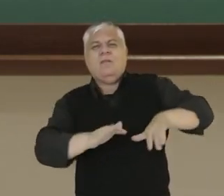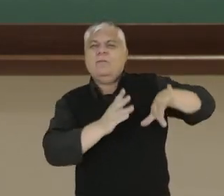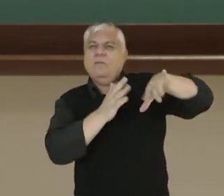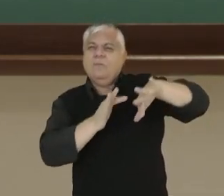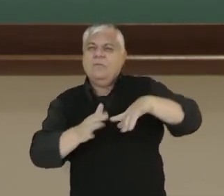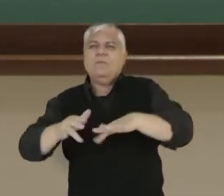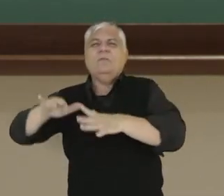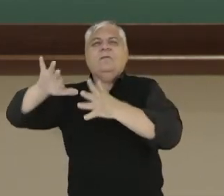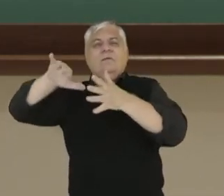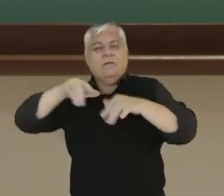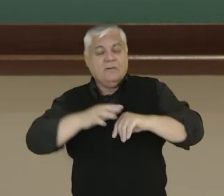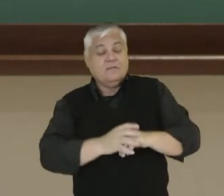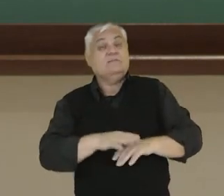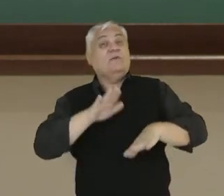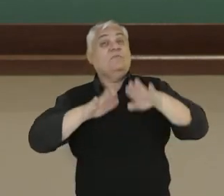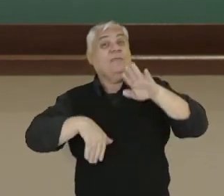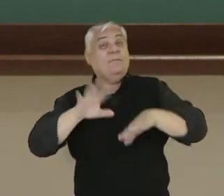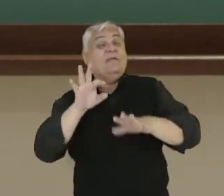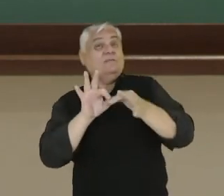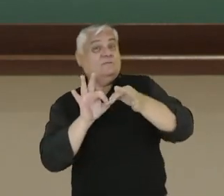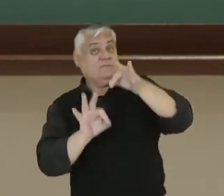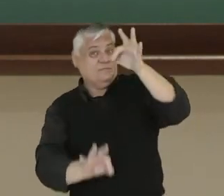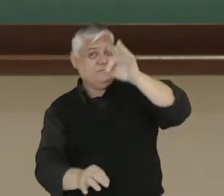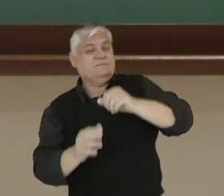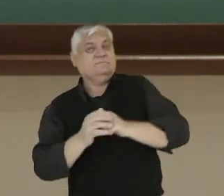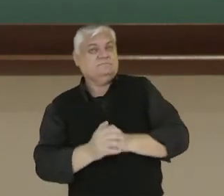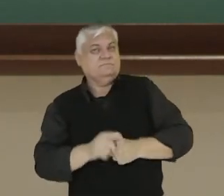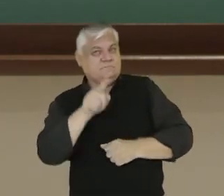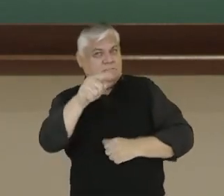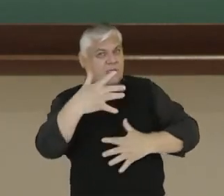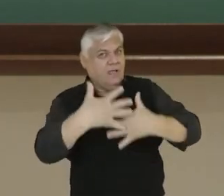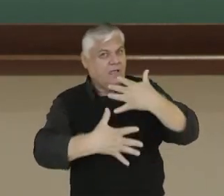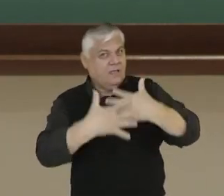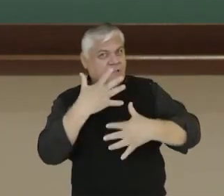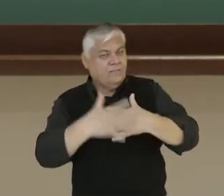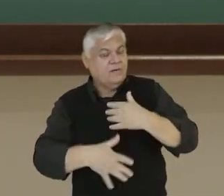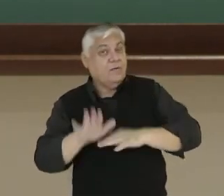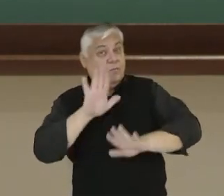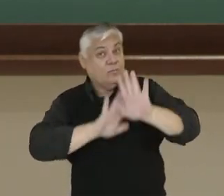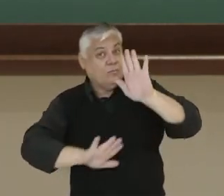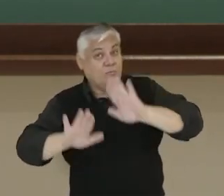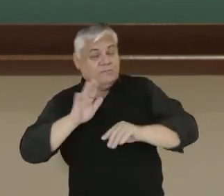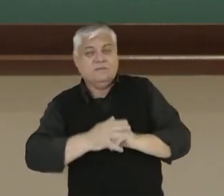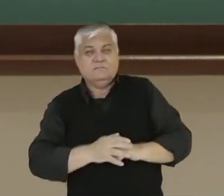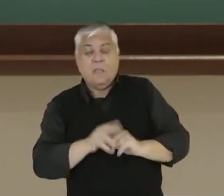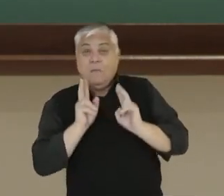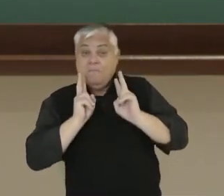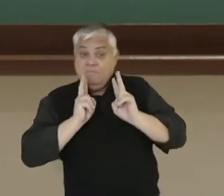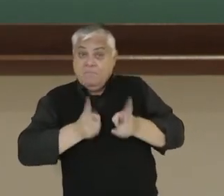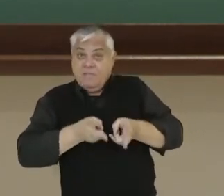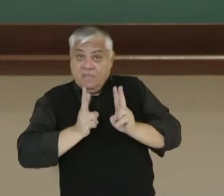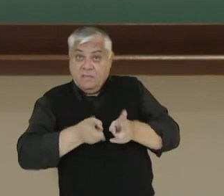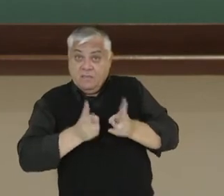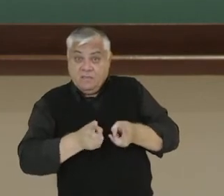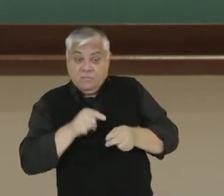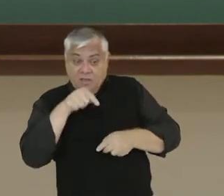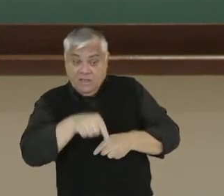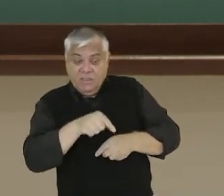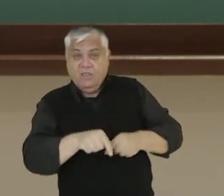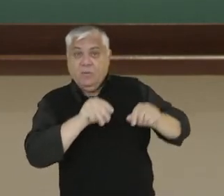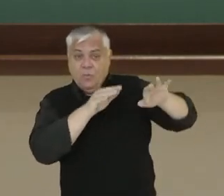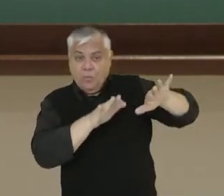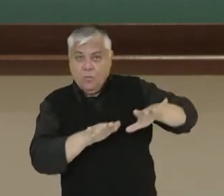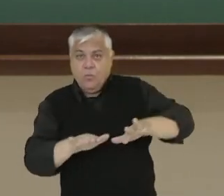caro estudante, que para você não fazer nenhuma confusão, no mesmo meio, as